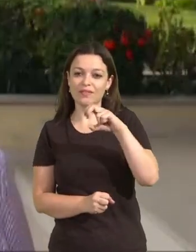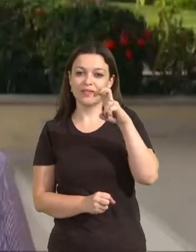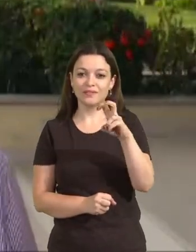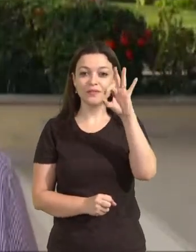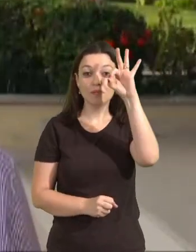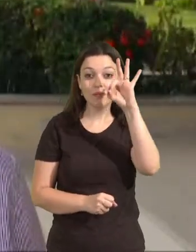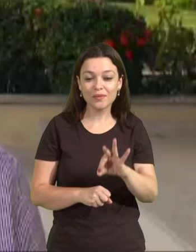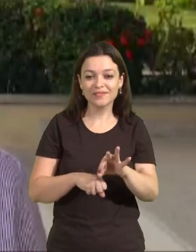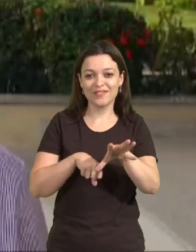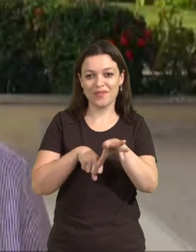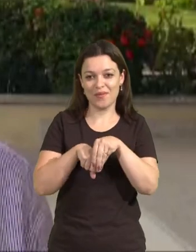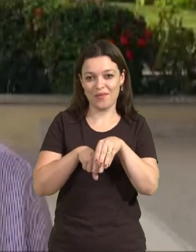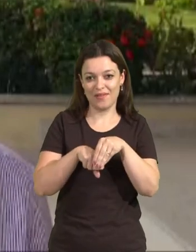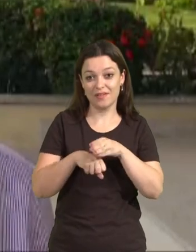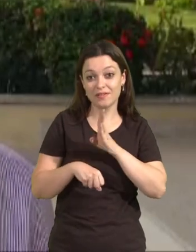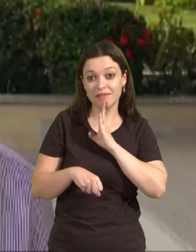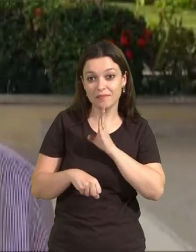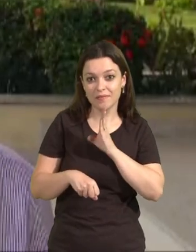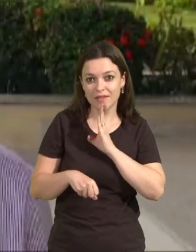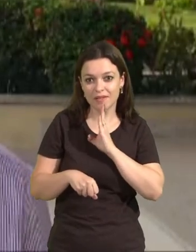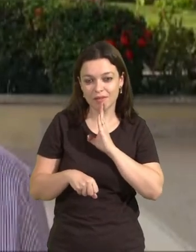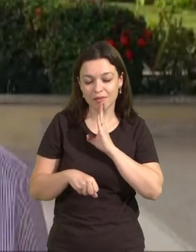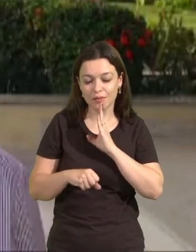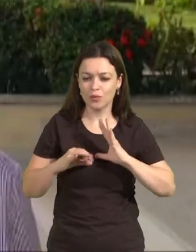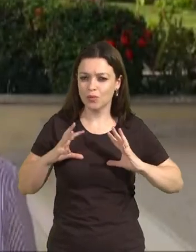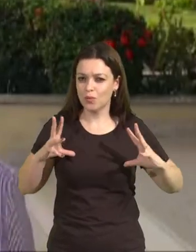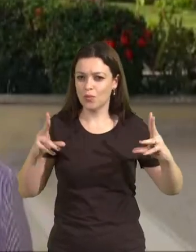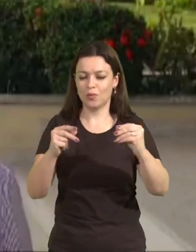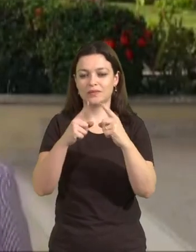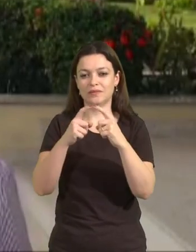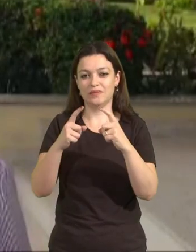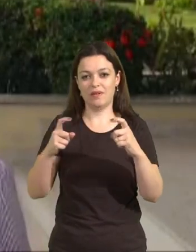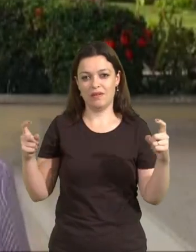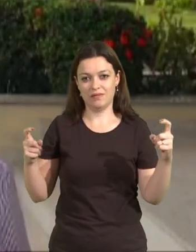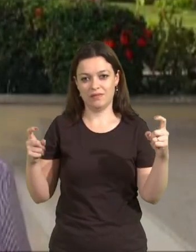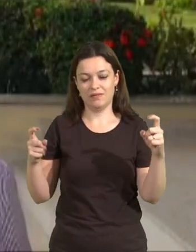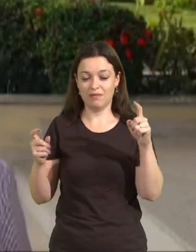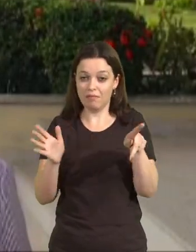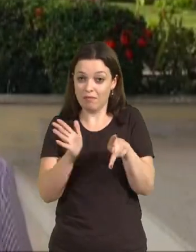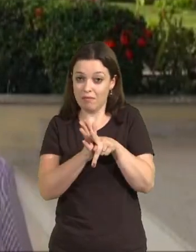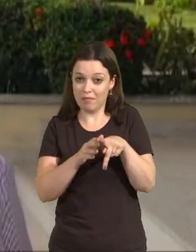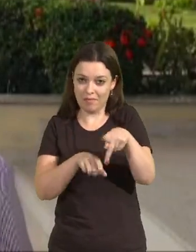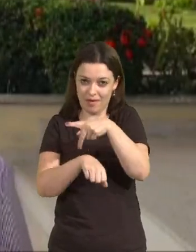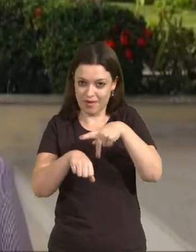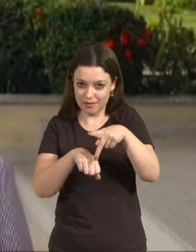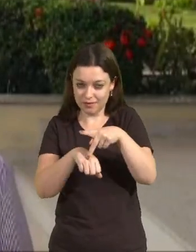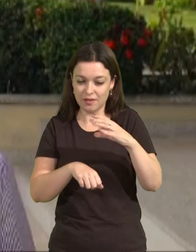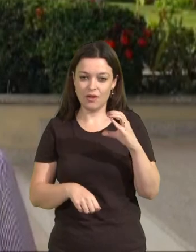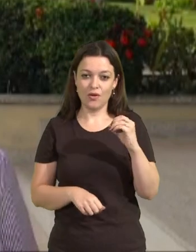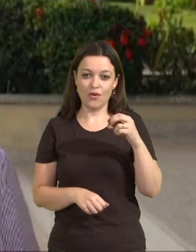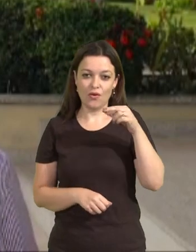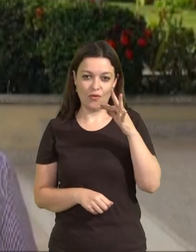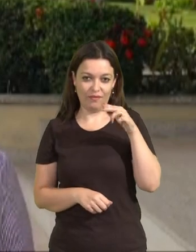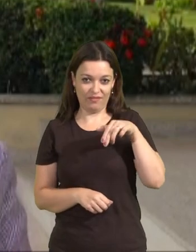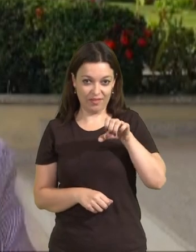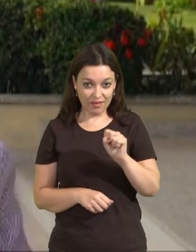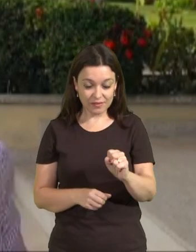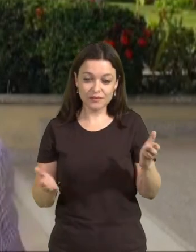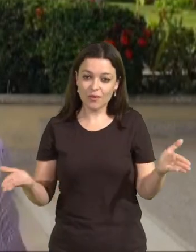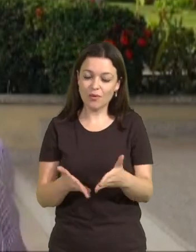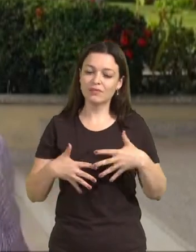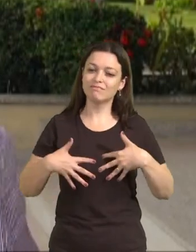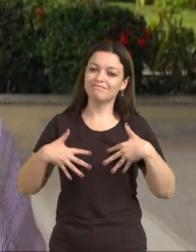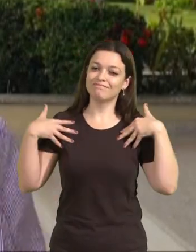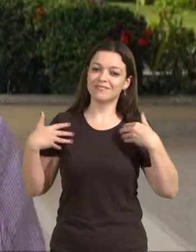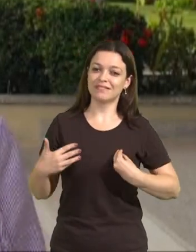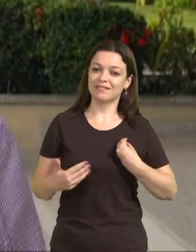científicas que produz quase 95% de toda a produção científica do país. O CONFIS está muito orgulhoso de estar